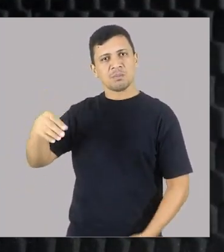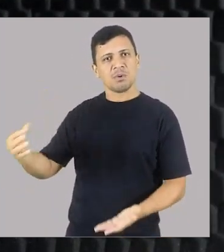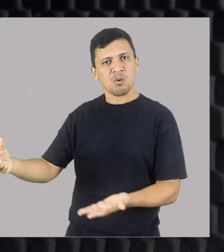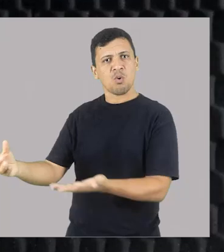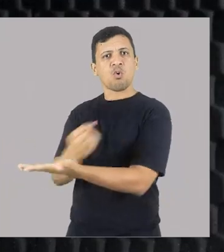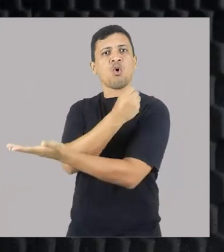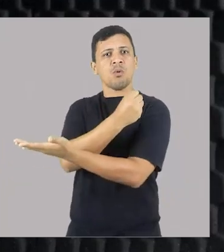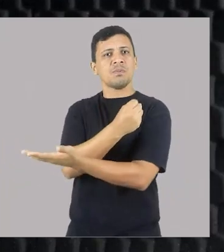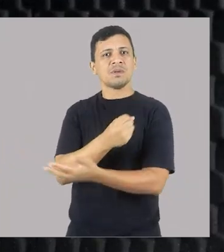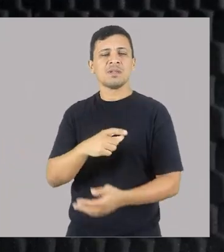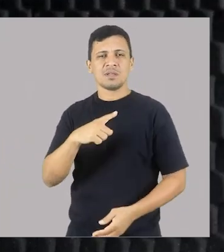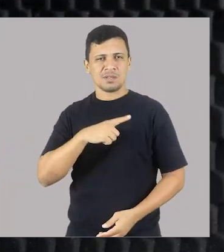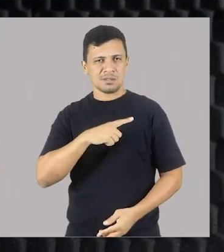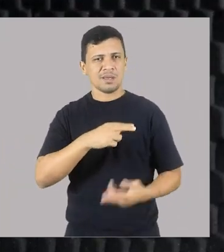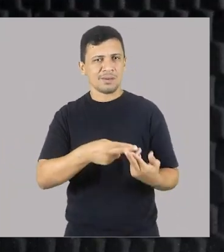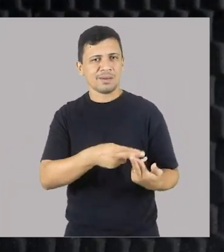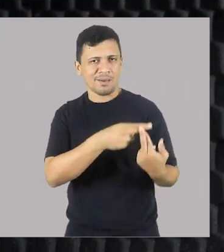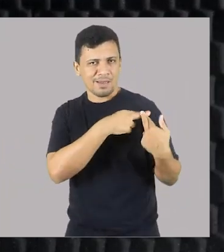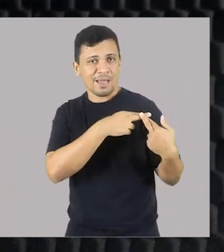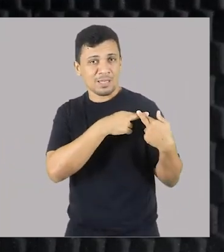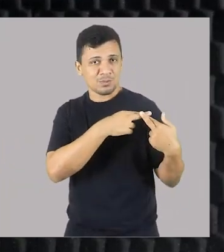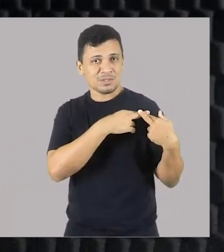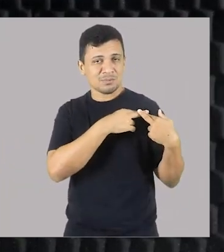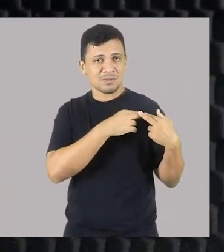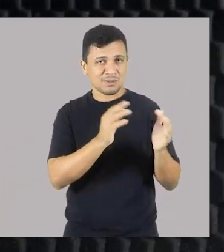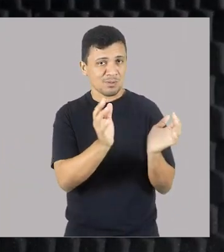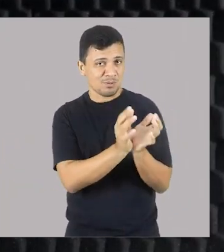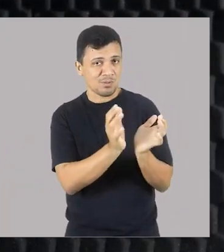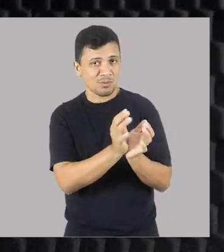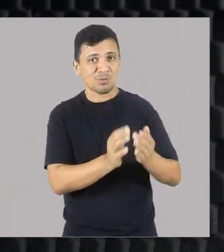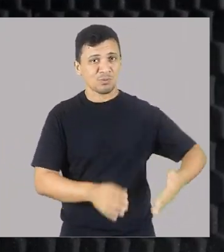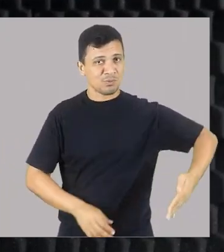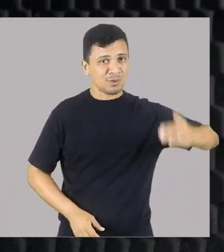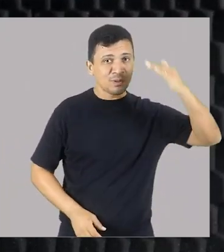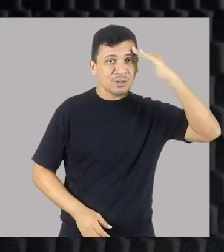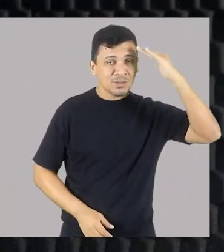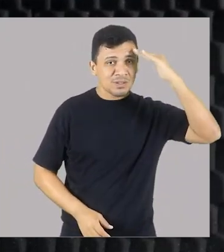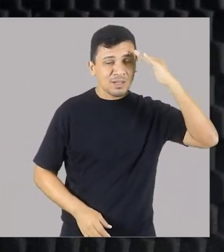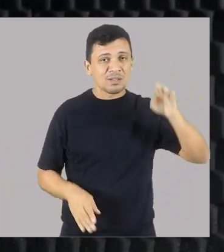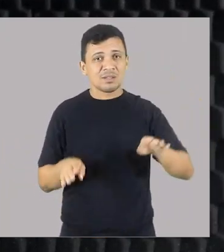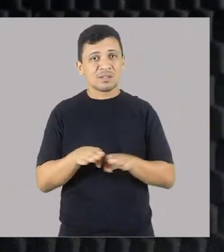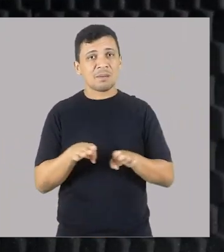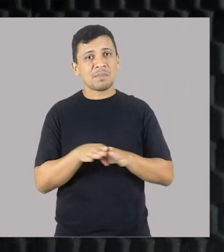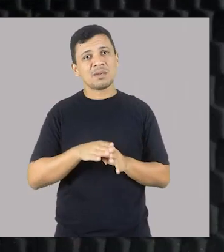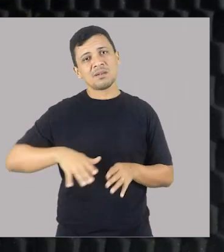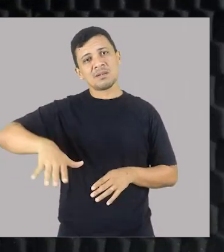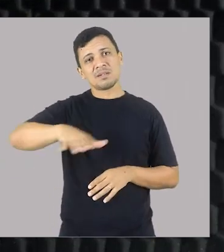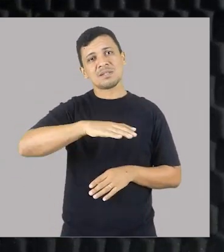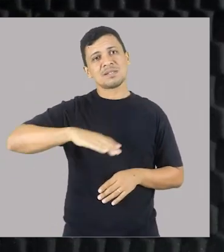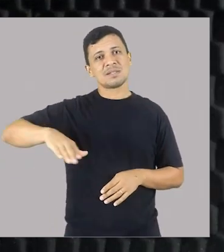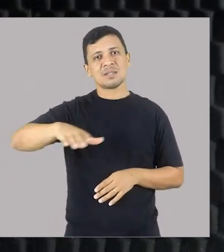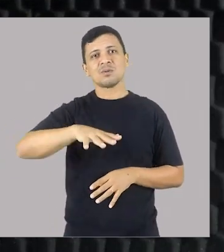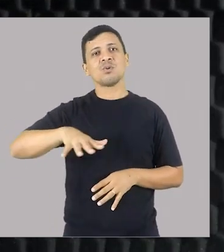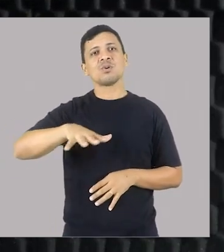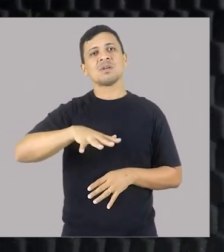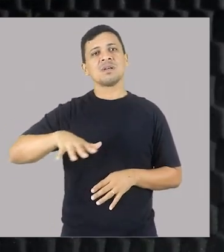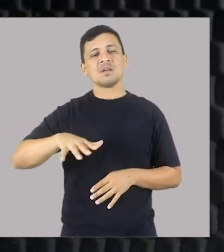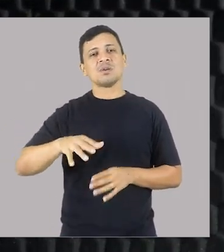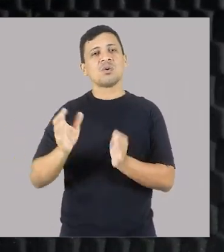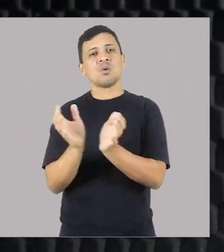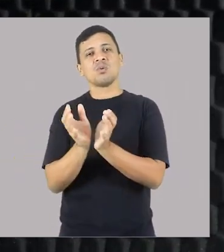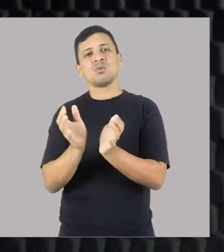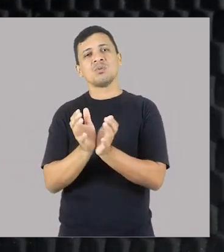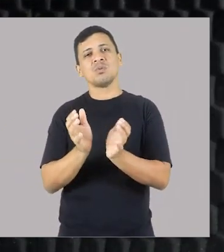envolvimento direto do Exército, representado por Deodoro, e por setores civis da burguesia